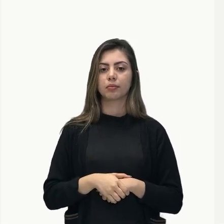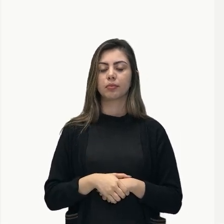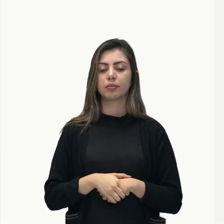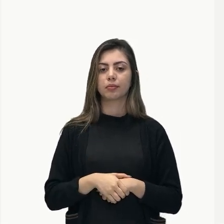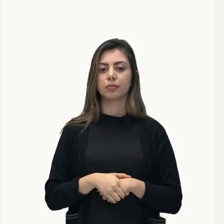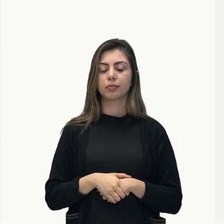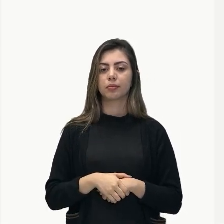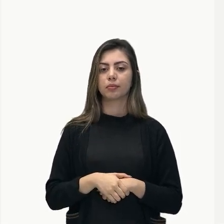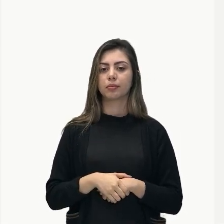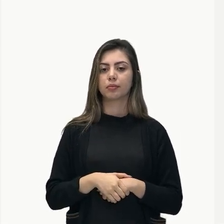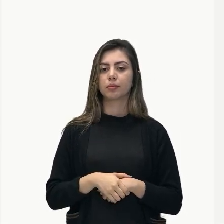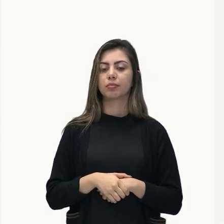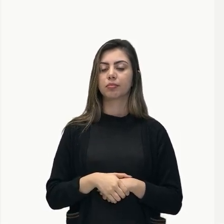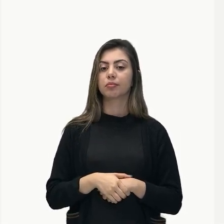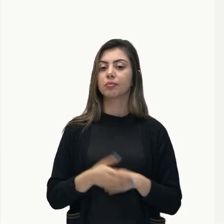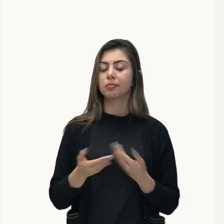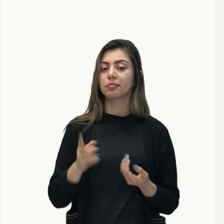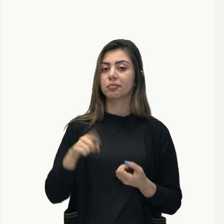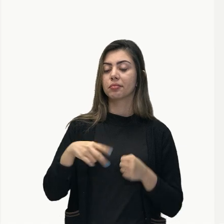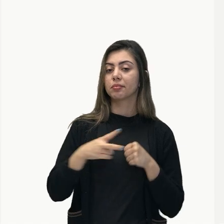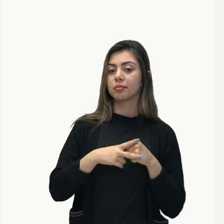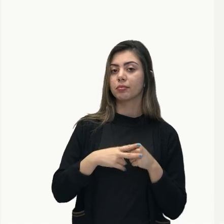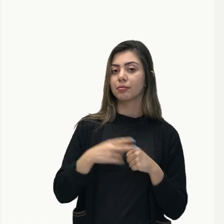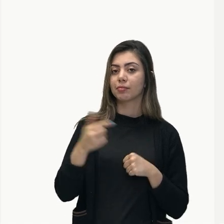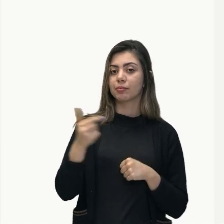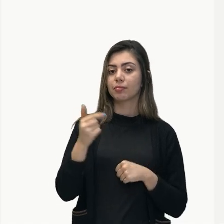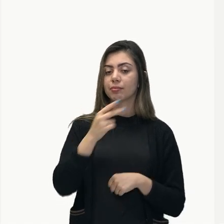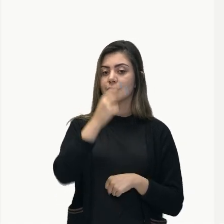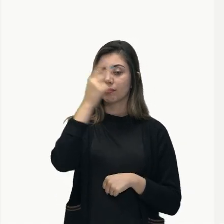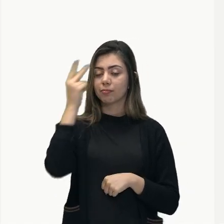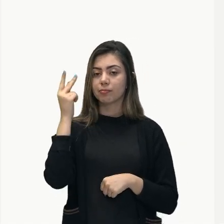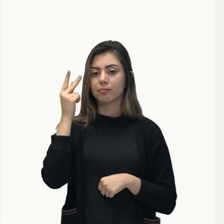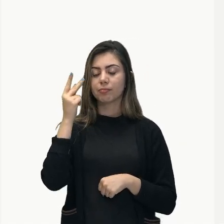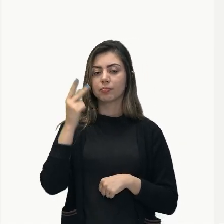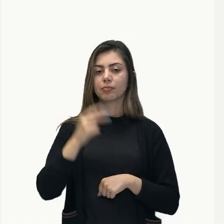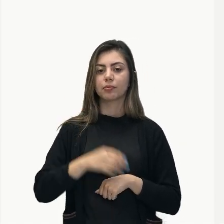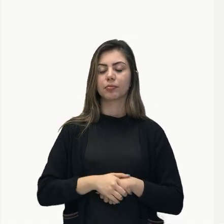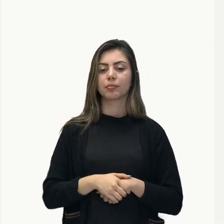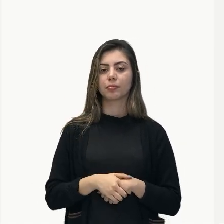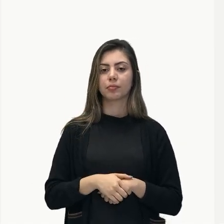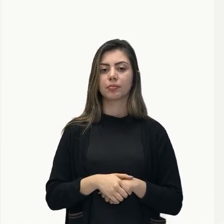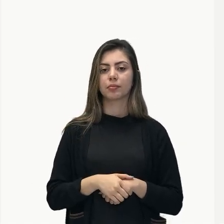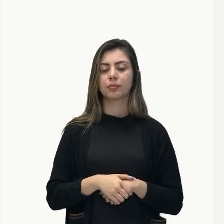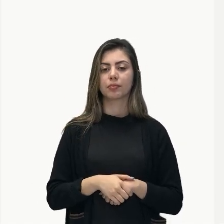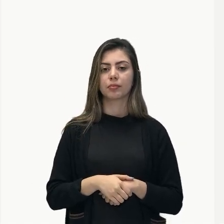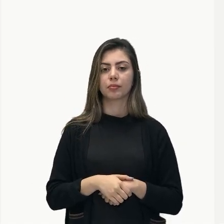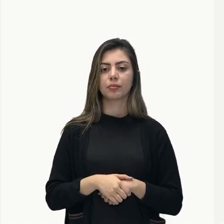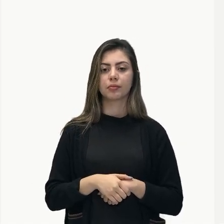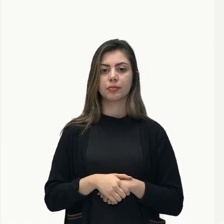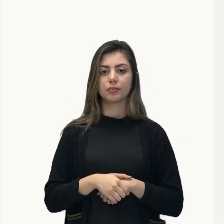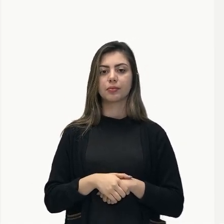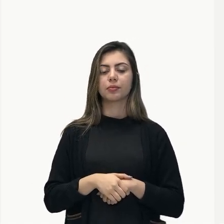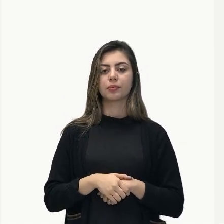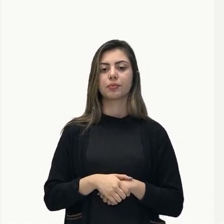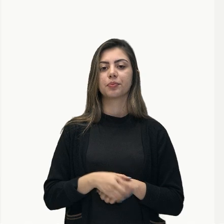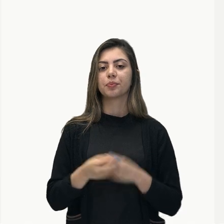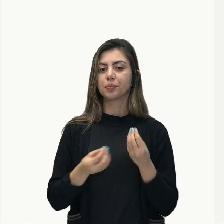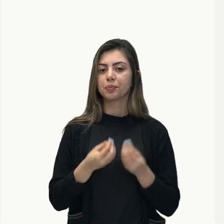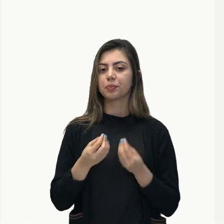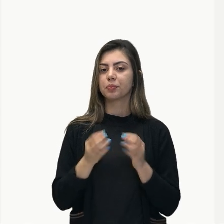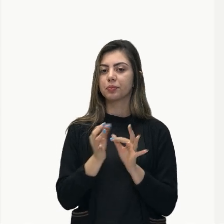ajudar, regular, da segunda pessoa, né? Vosotros, segunda pessoa do plural. Ajudabais. É